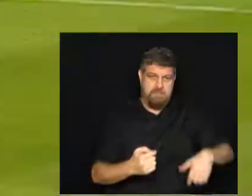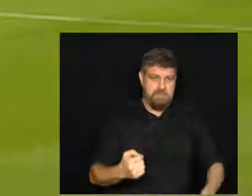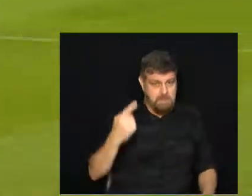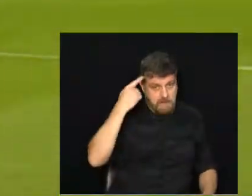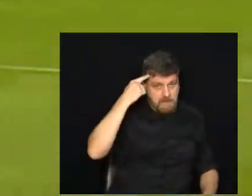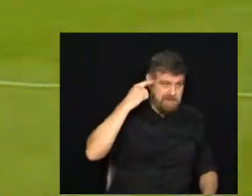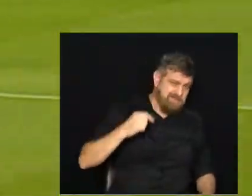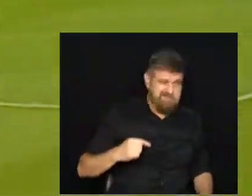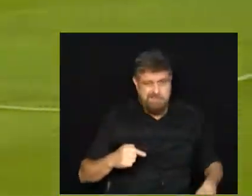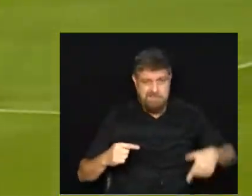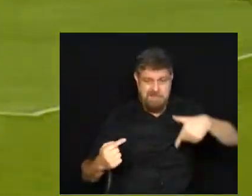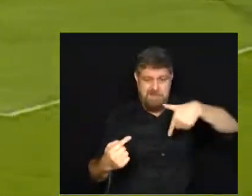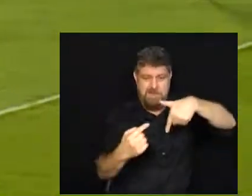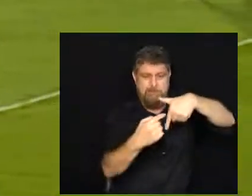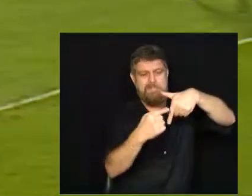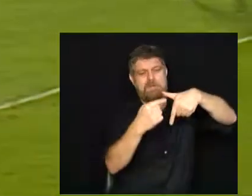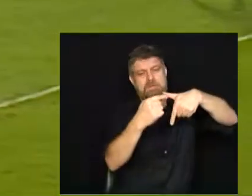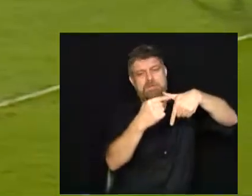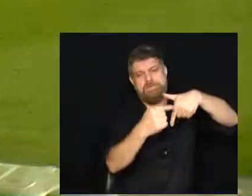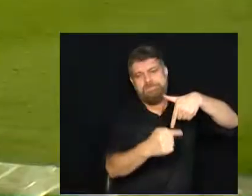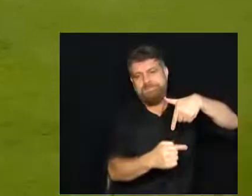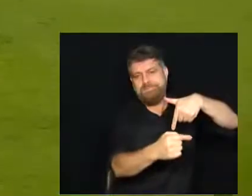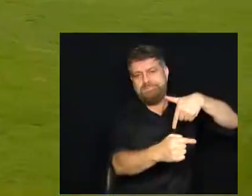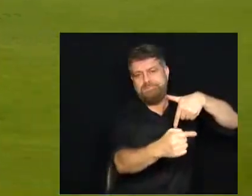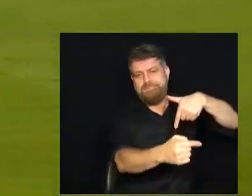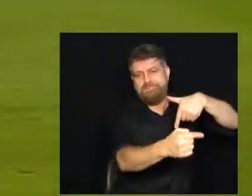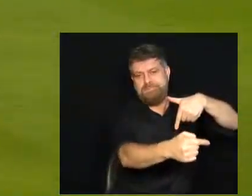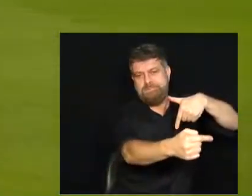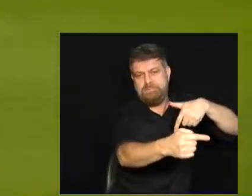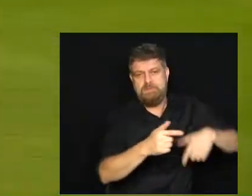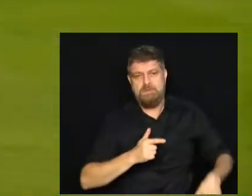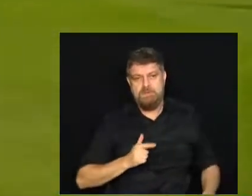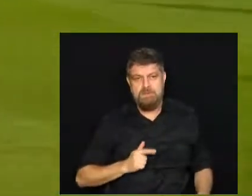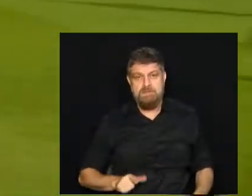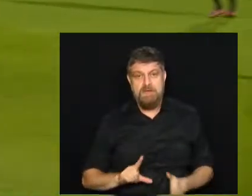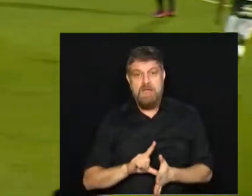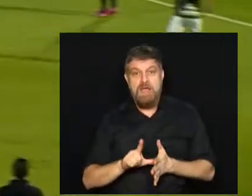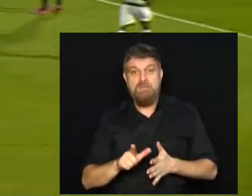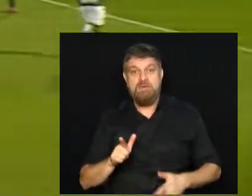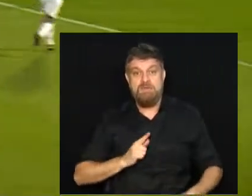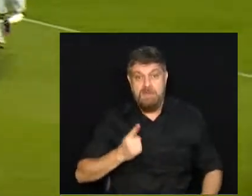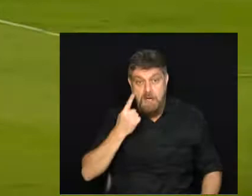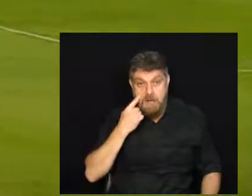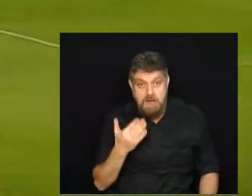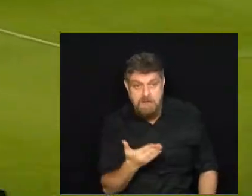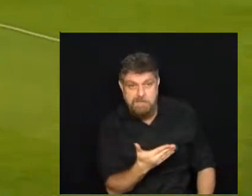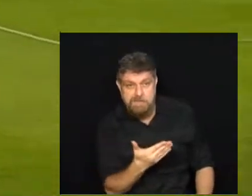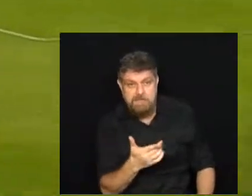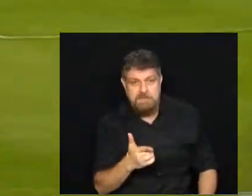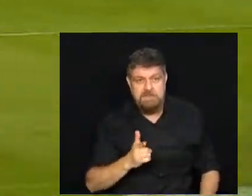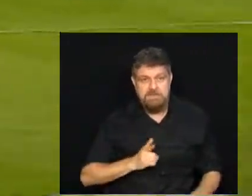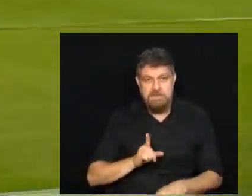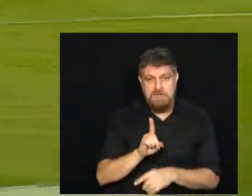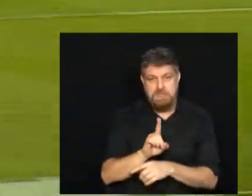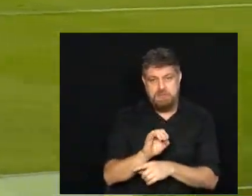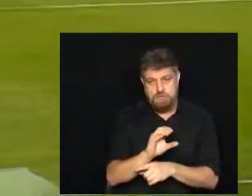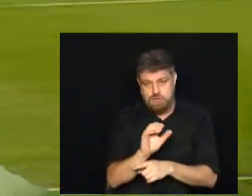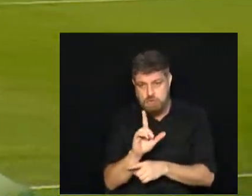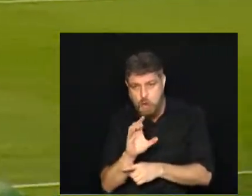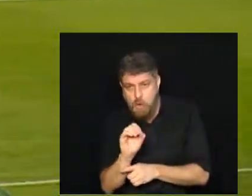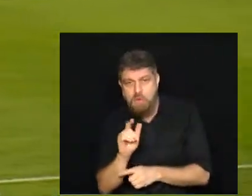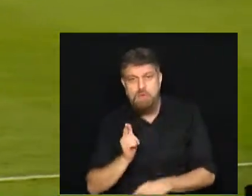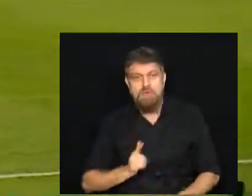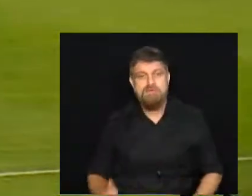a trave e saiu pela linha de fundo. Regis invadiu a área, cruzou o rasteiro e Diogo Matheus, sem